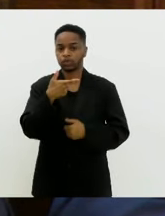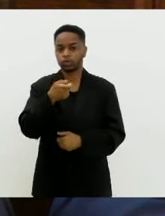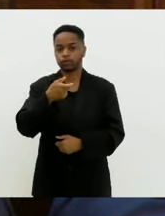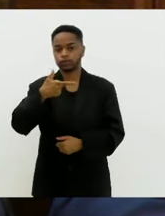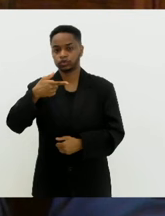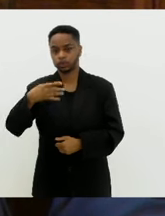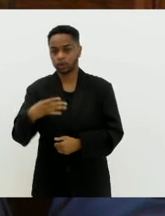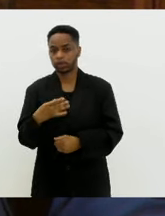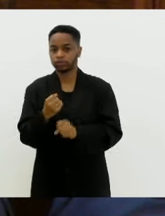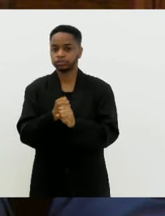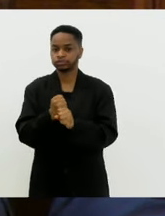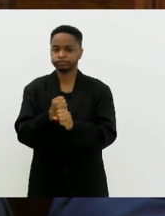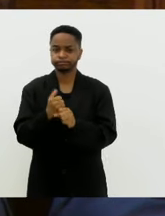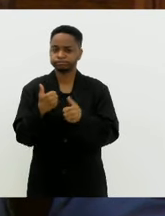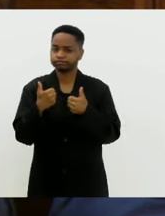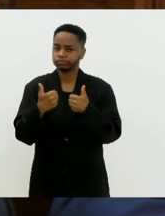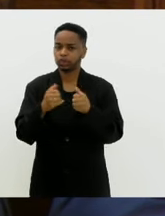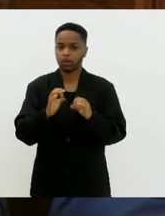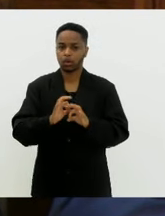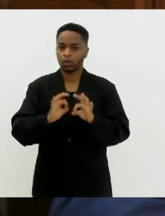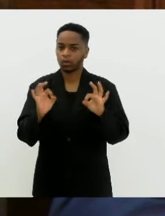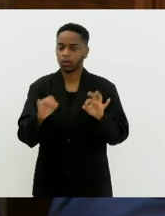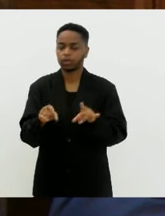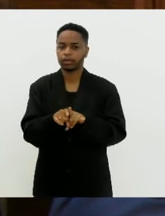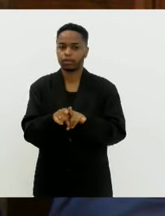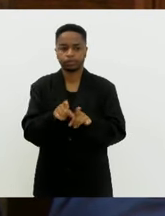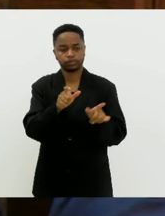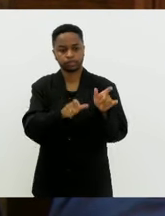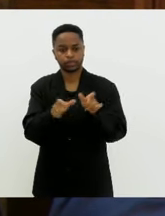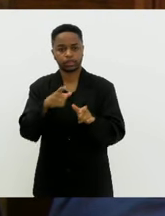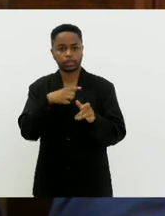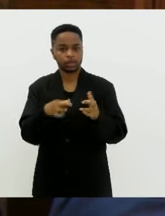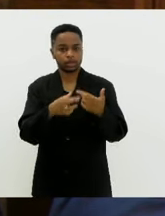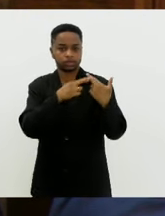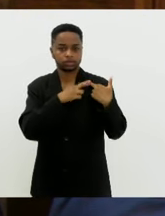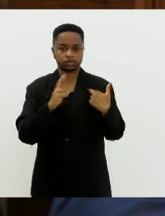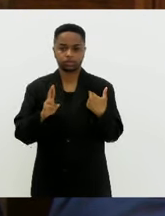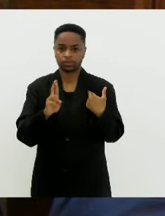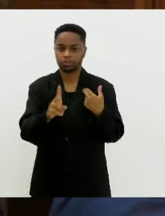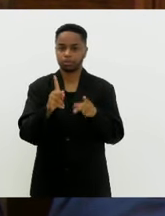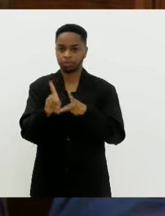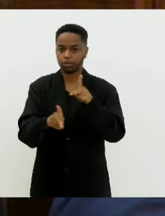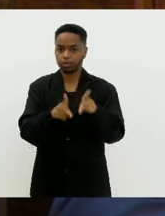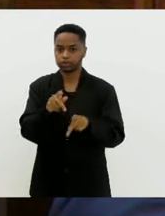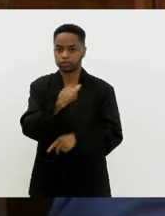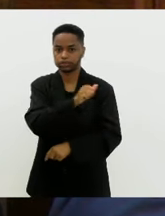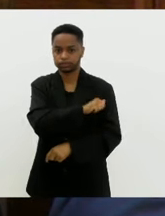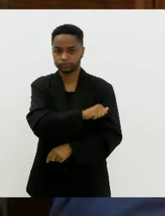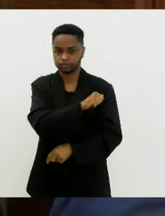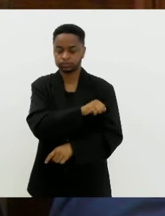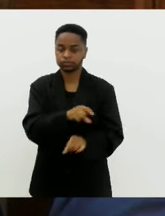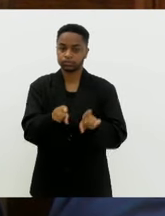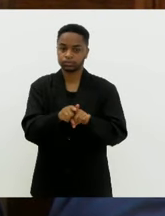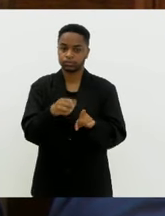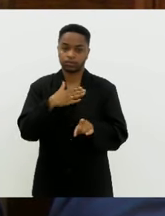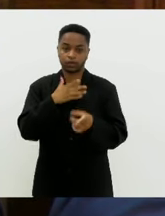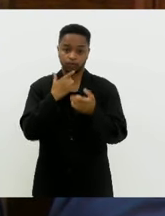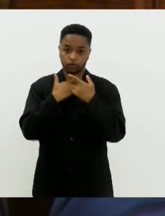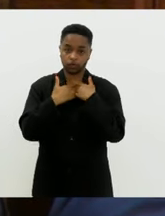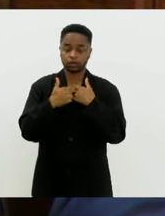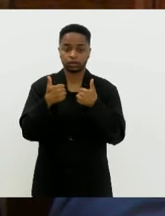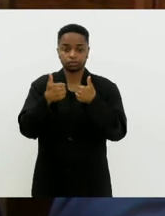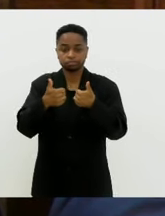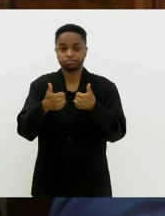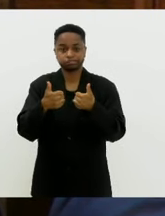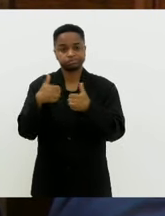produtivo, nessa enorme responsabilidade dos senhores de representar a população fluminense. Então, desejo muito sucesso